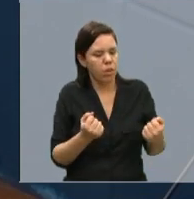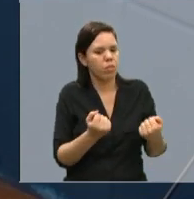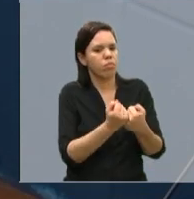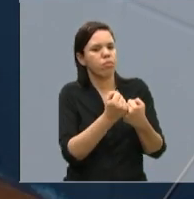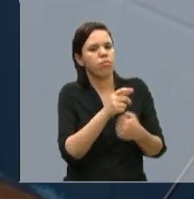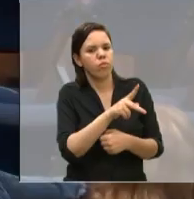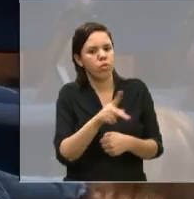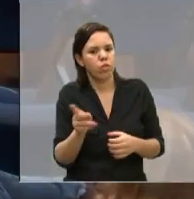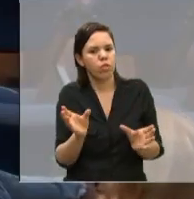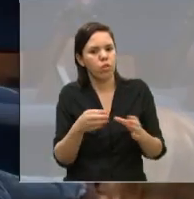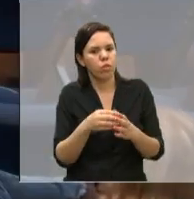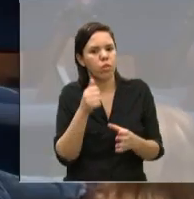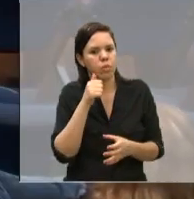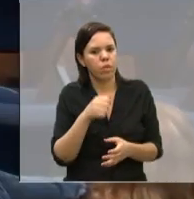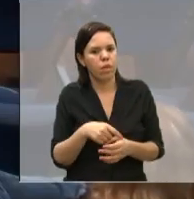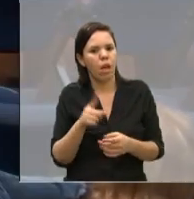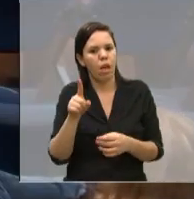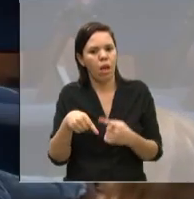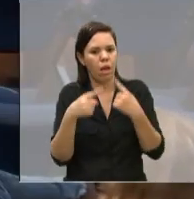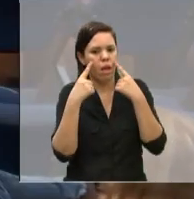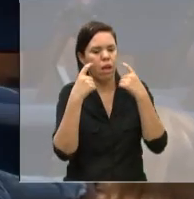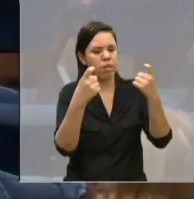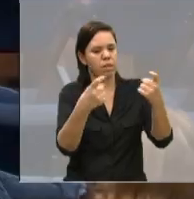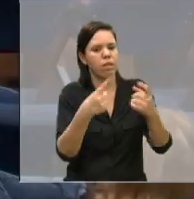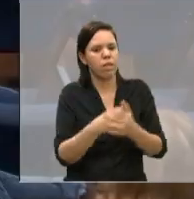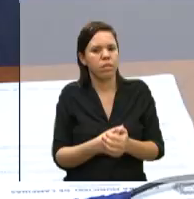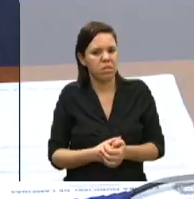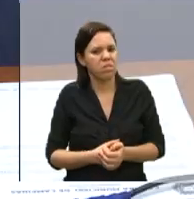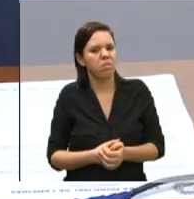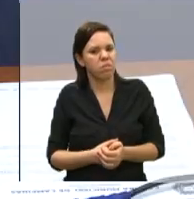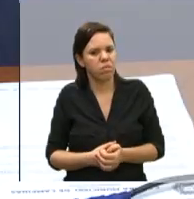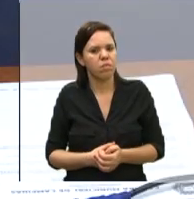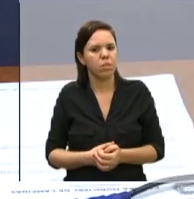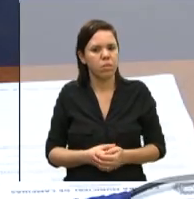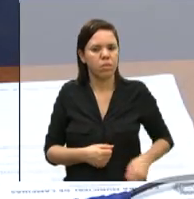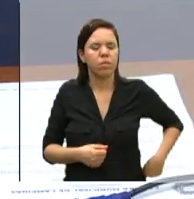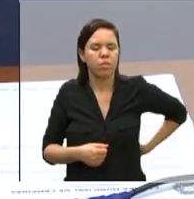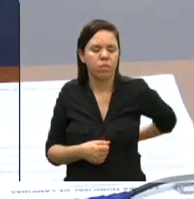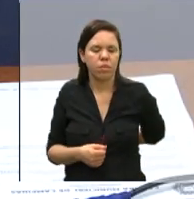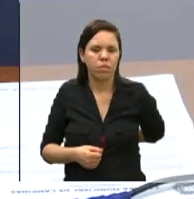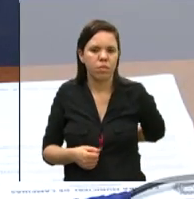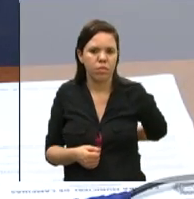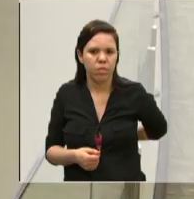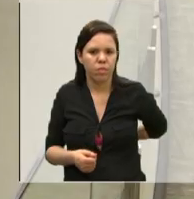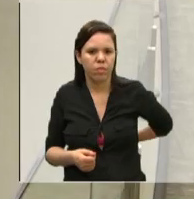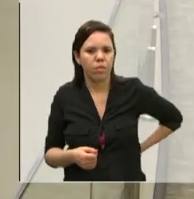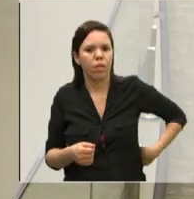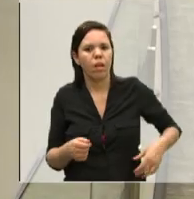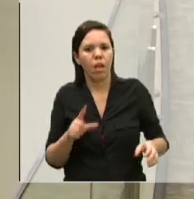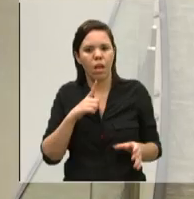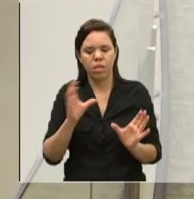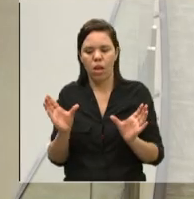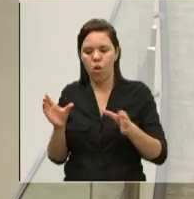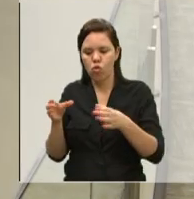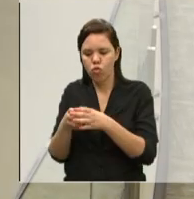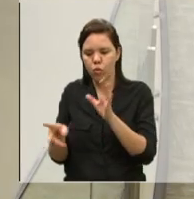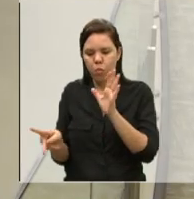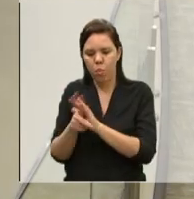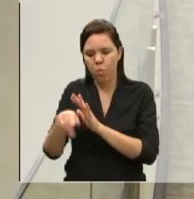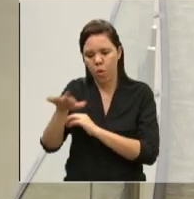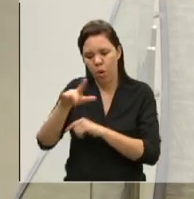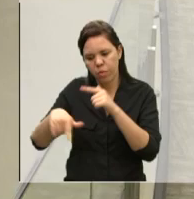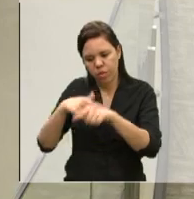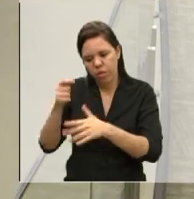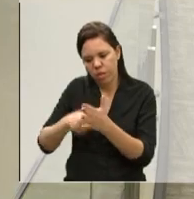Mulher. E foi muito interessante, né? Tem sido interessante a Comissão da Mulher. A gente tem tido uma